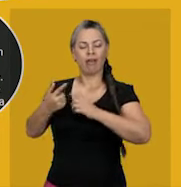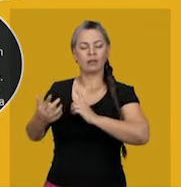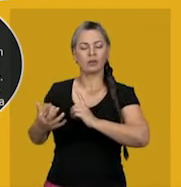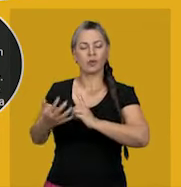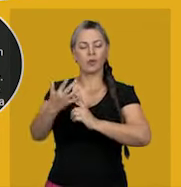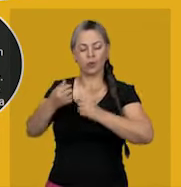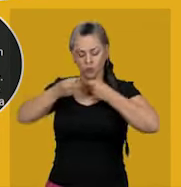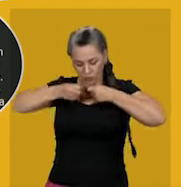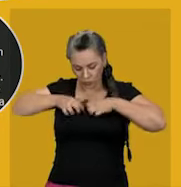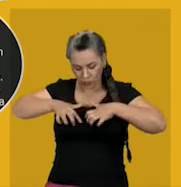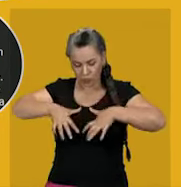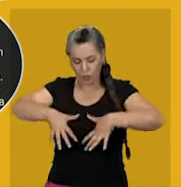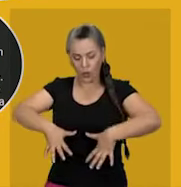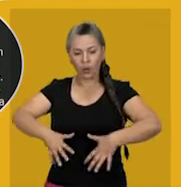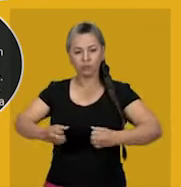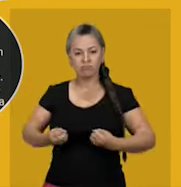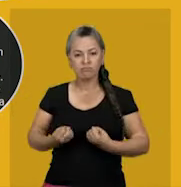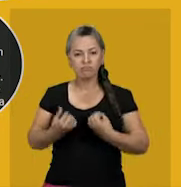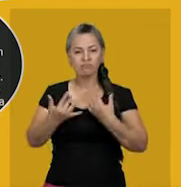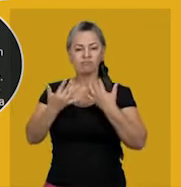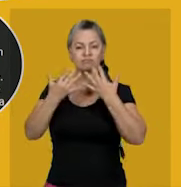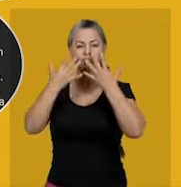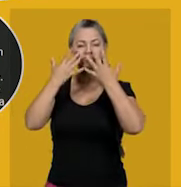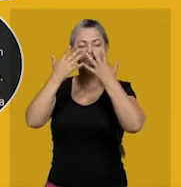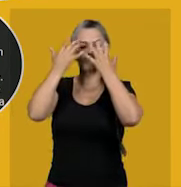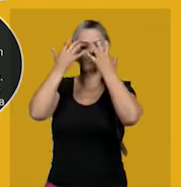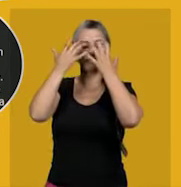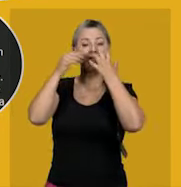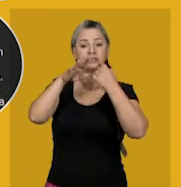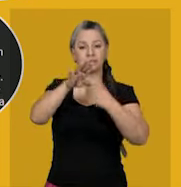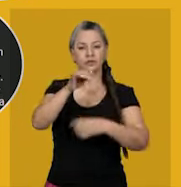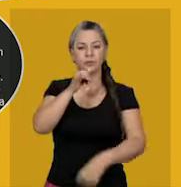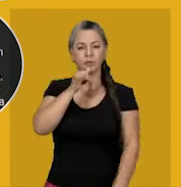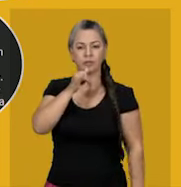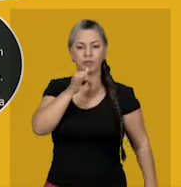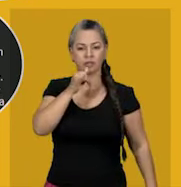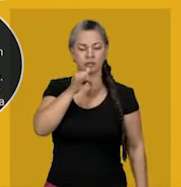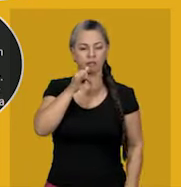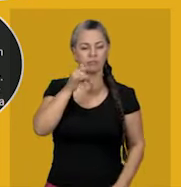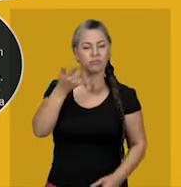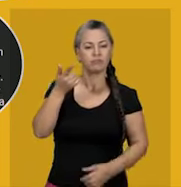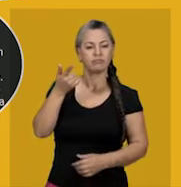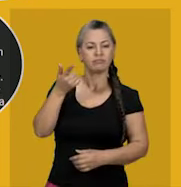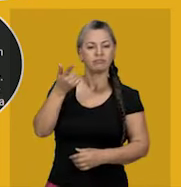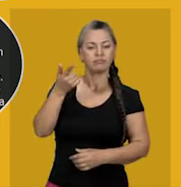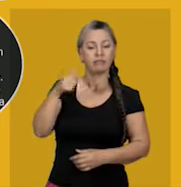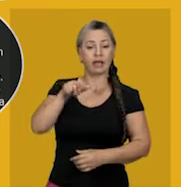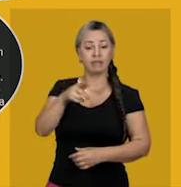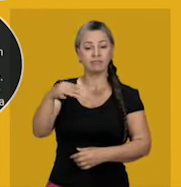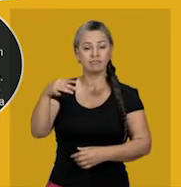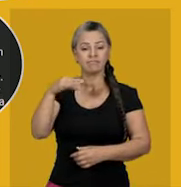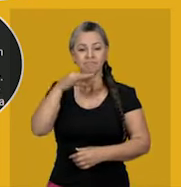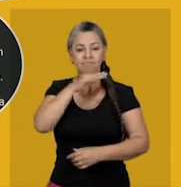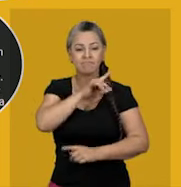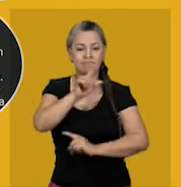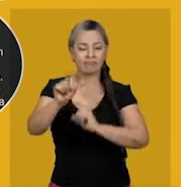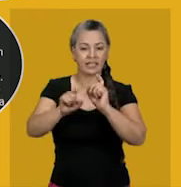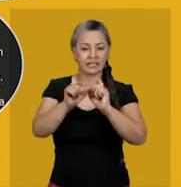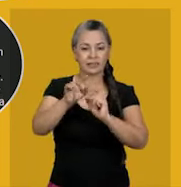cérebro. Então, ele é responsável por transmitir para o cérebro as sensações que nós vamos